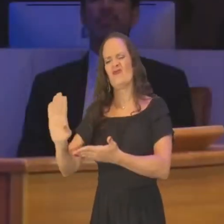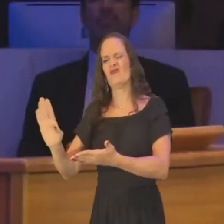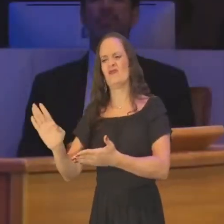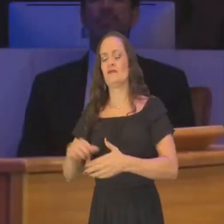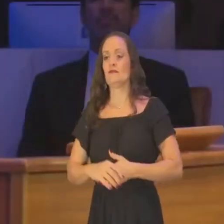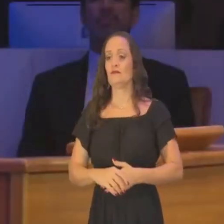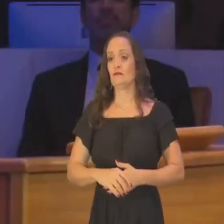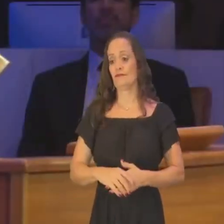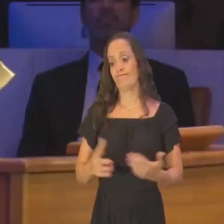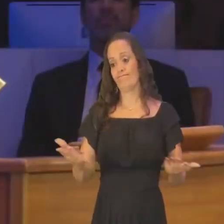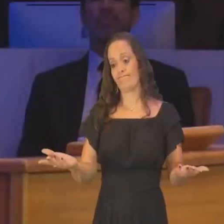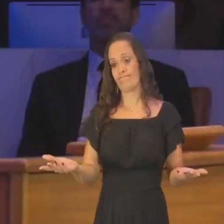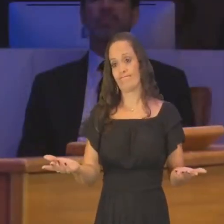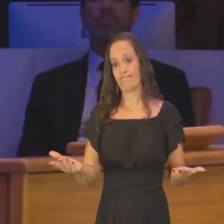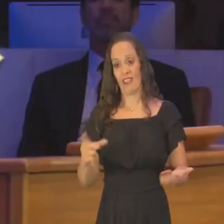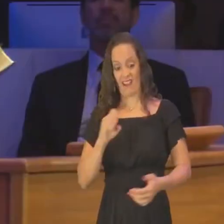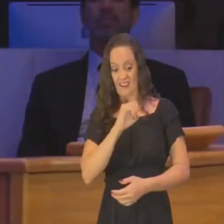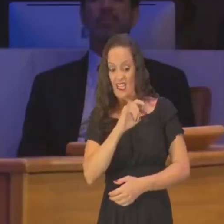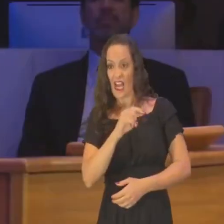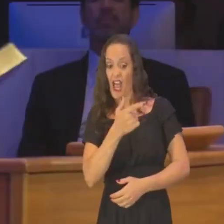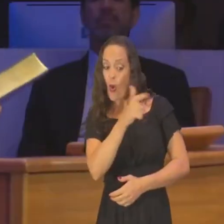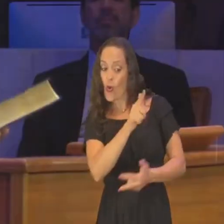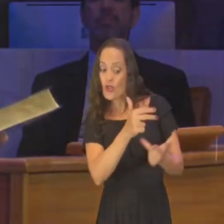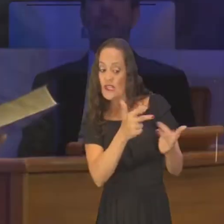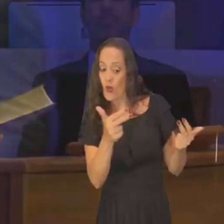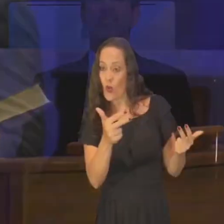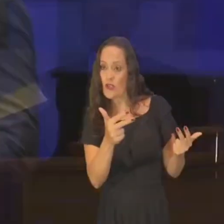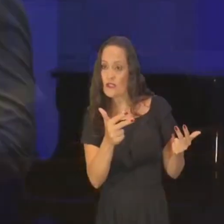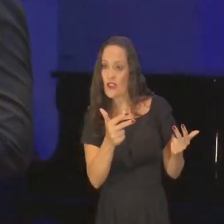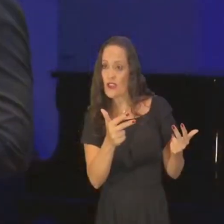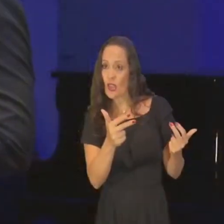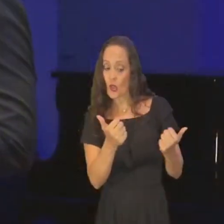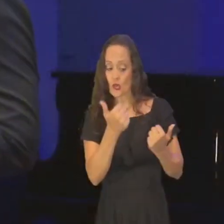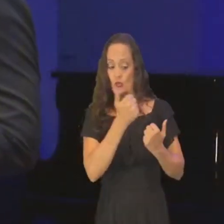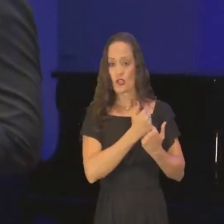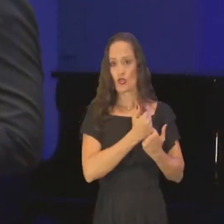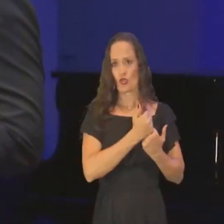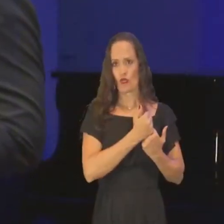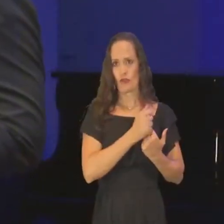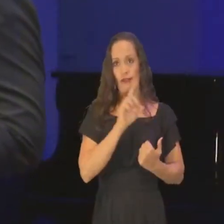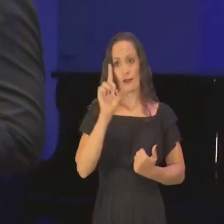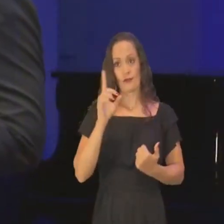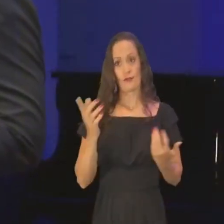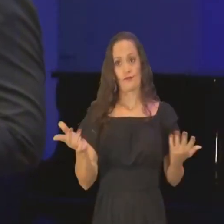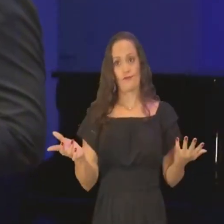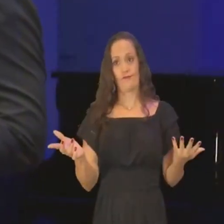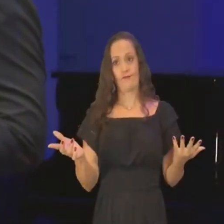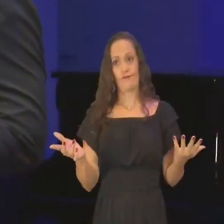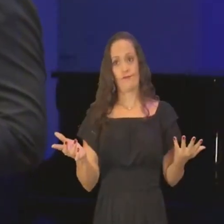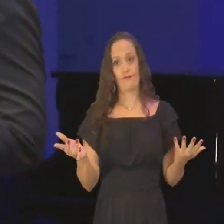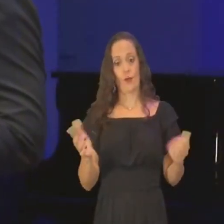E será que essas outras coisas já não ocuparam lugar no nosso coração?